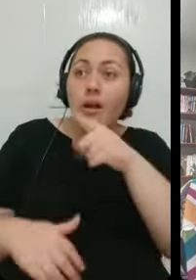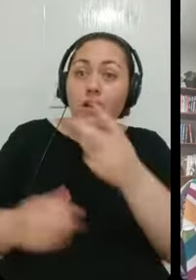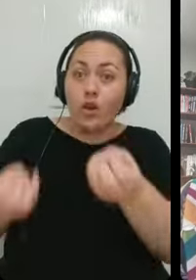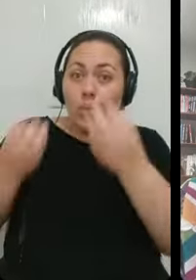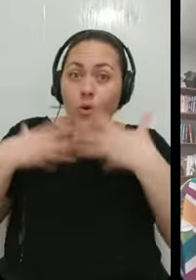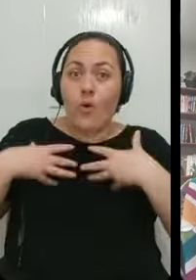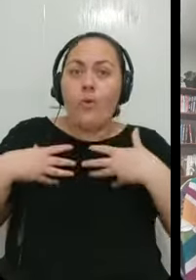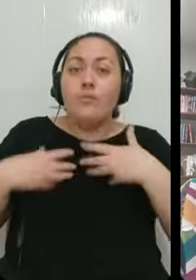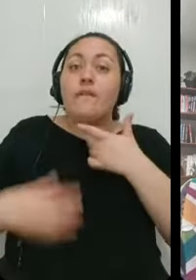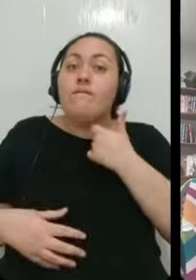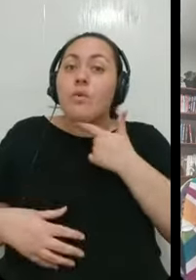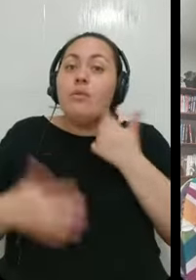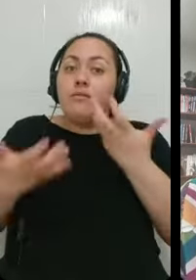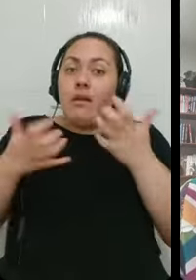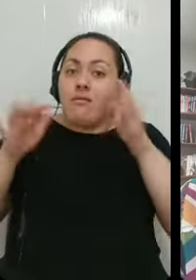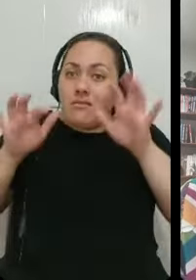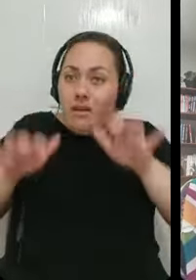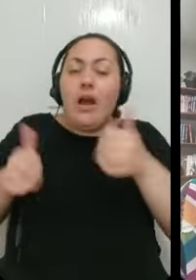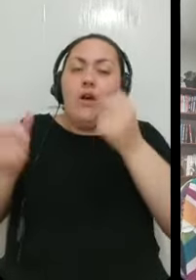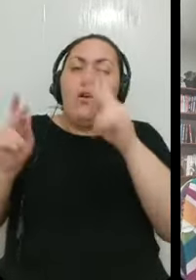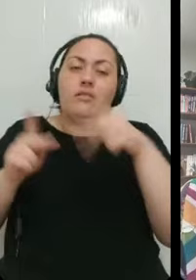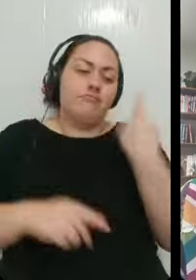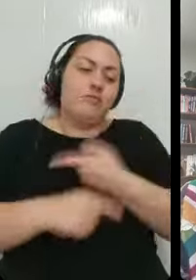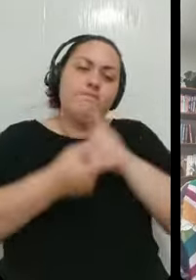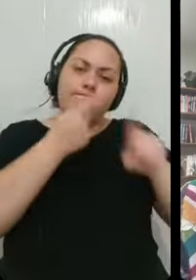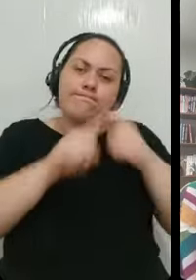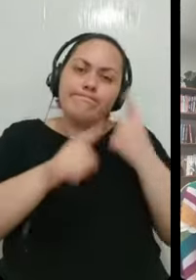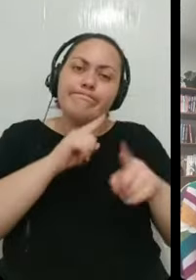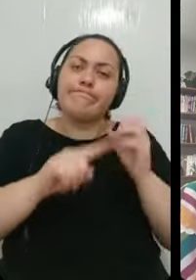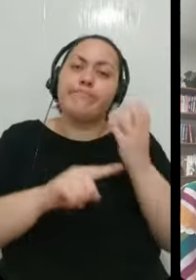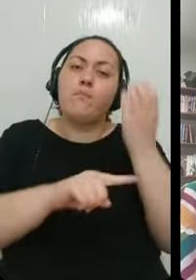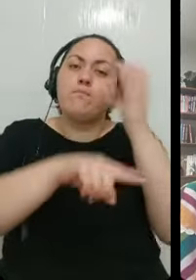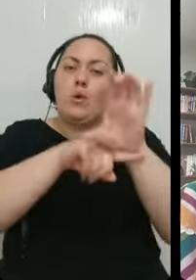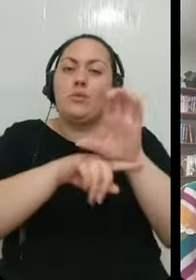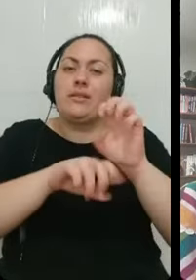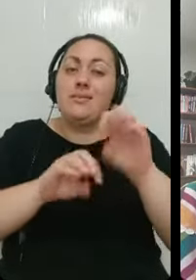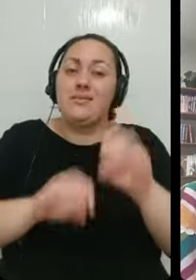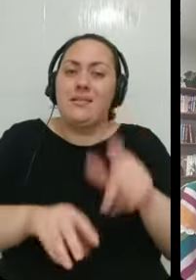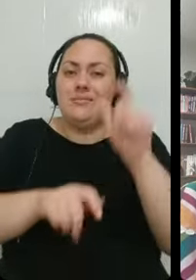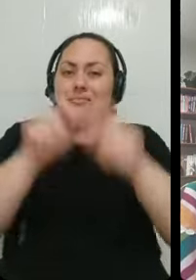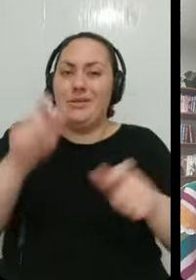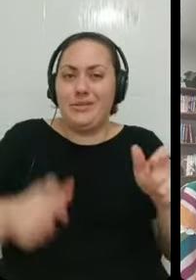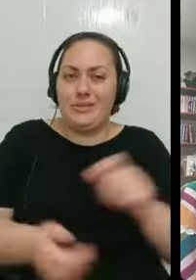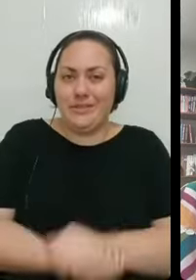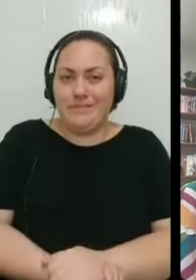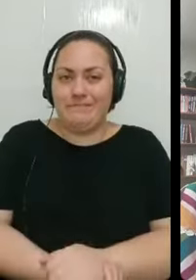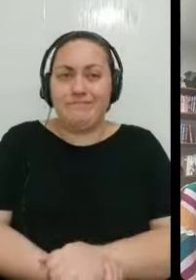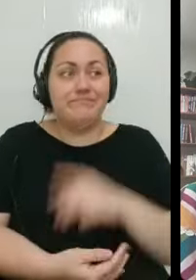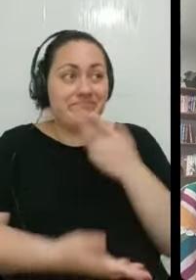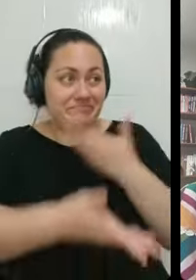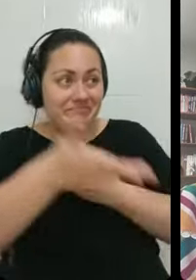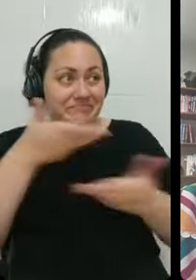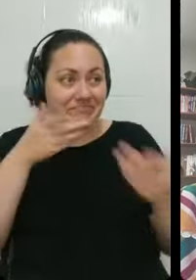interessante, que a gente levasse, né, para as pessoas. Sim, essa troca faz crescer, né?